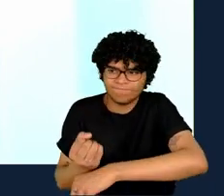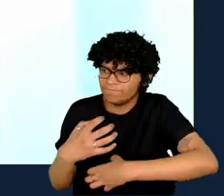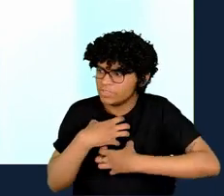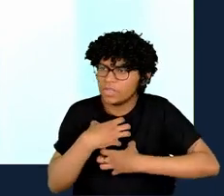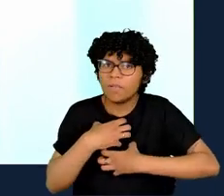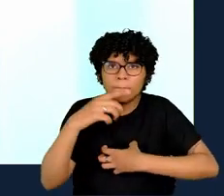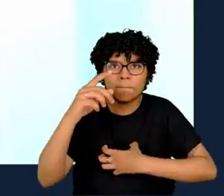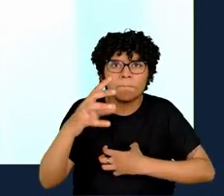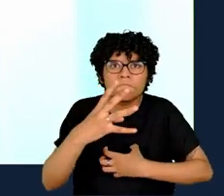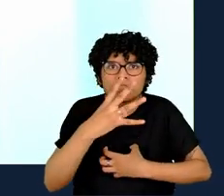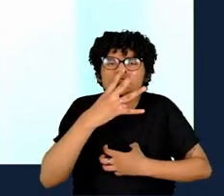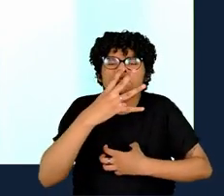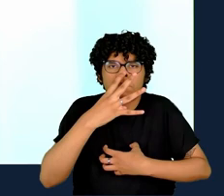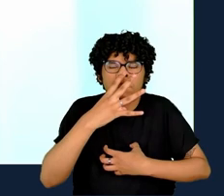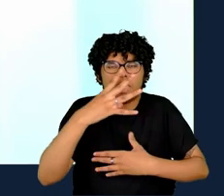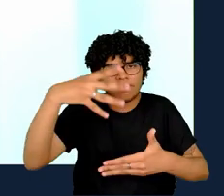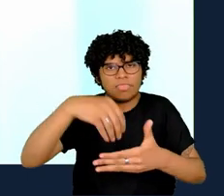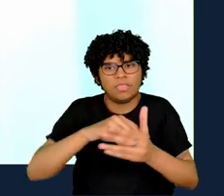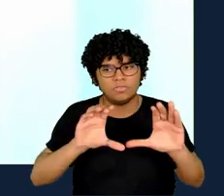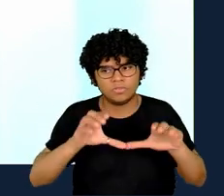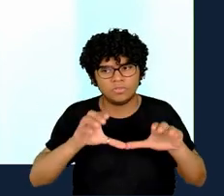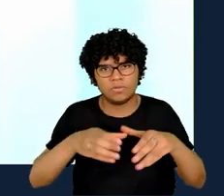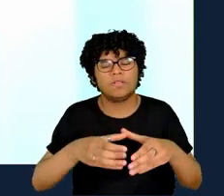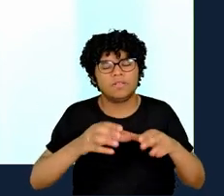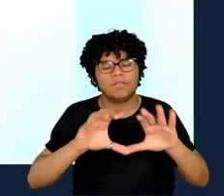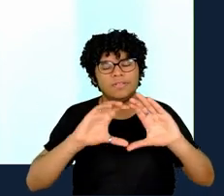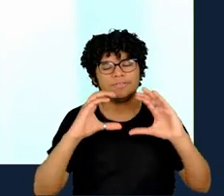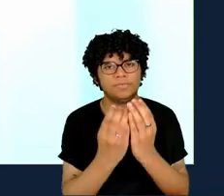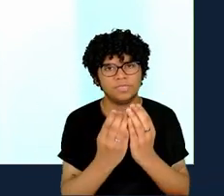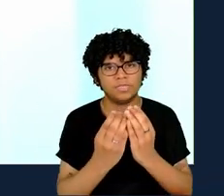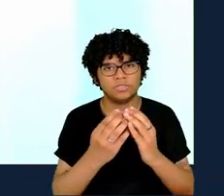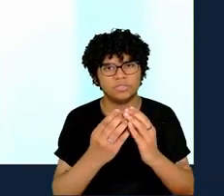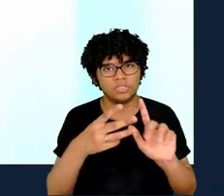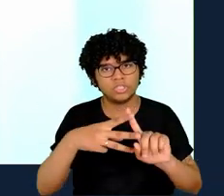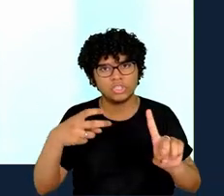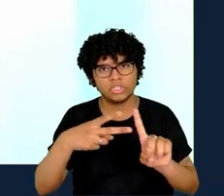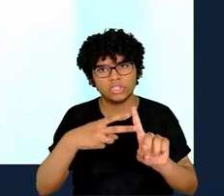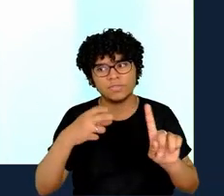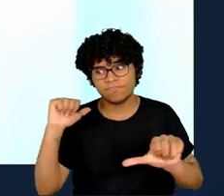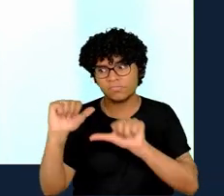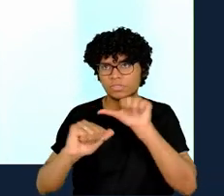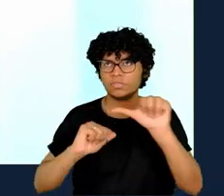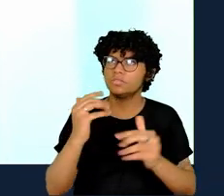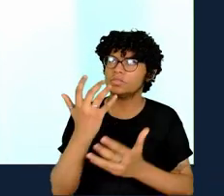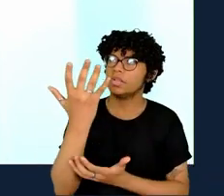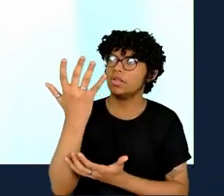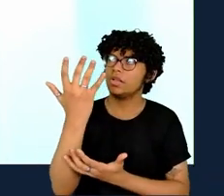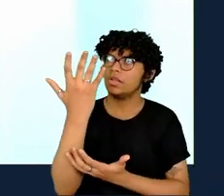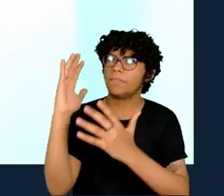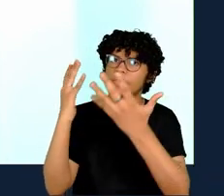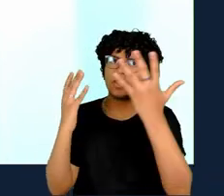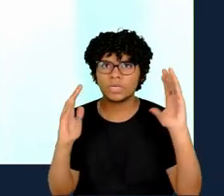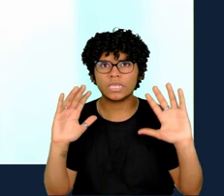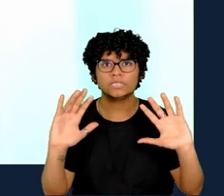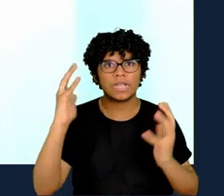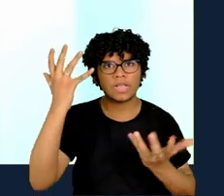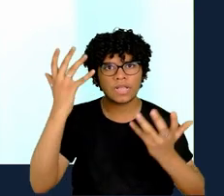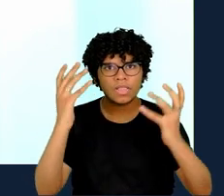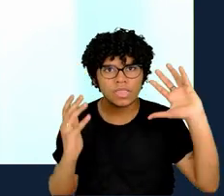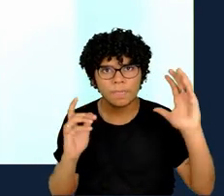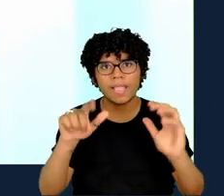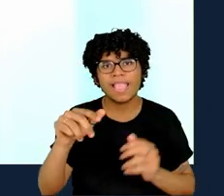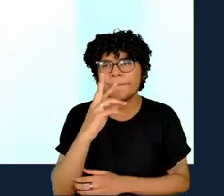indígenas, essa mudança climática, né? Então, eu acho que uma resposta que a gente está dando a essas